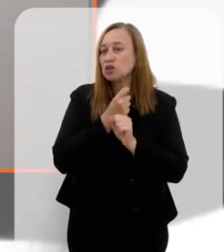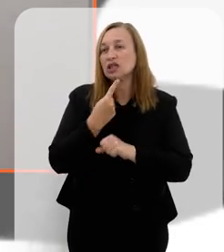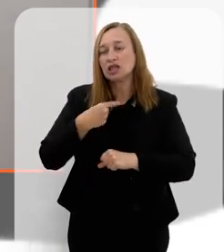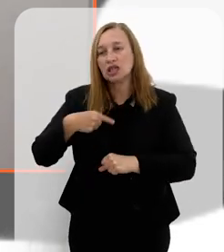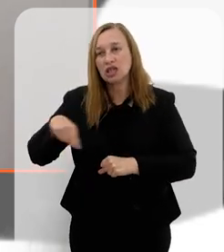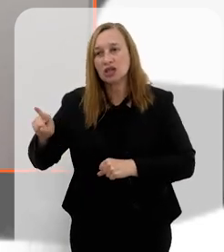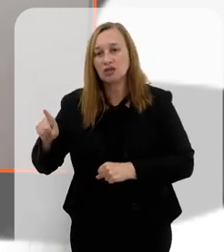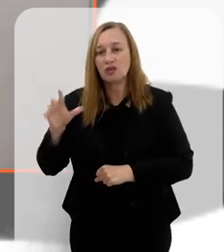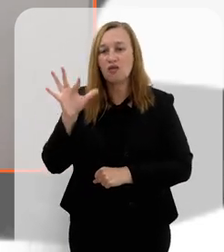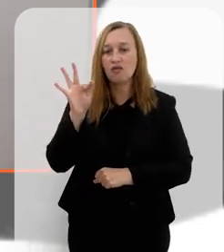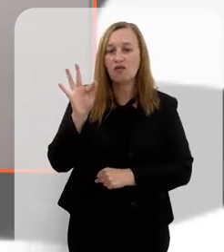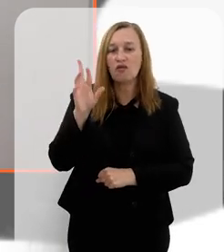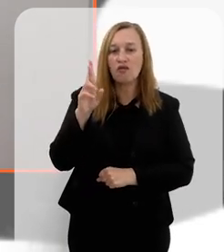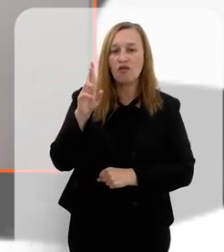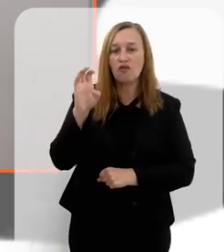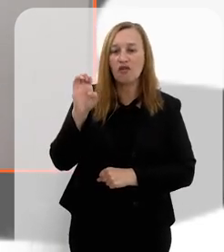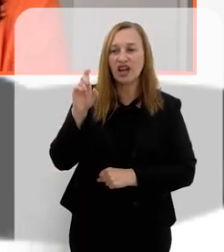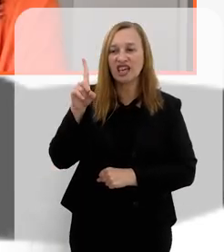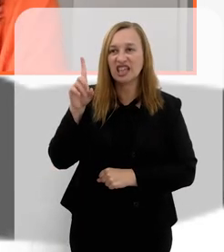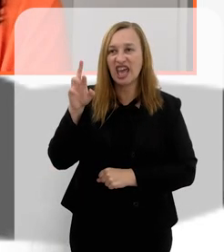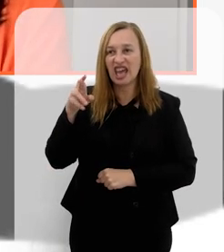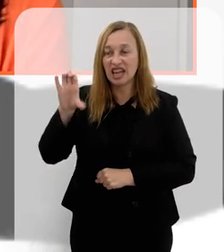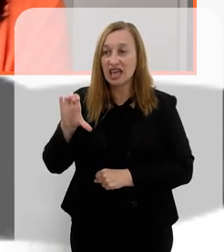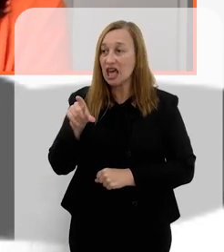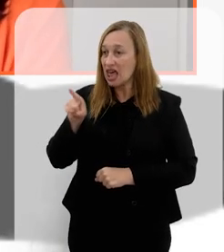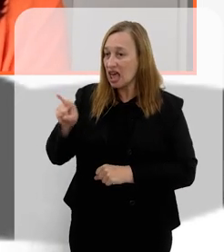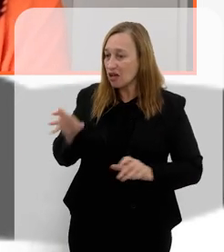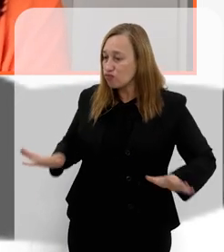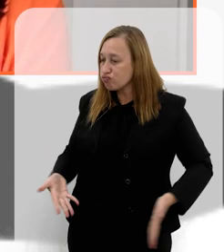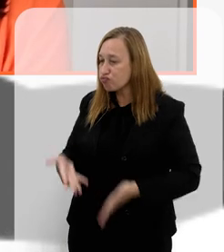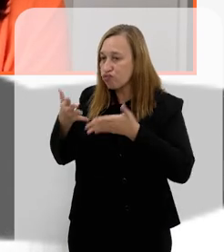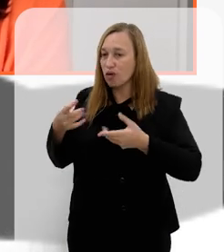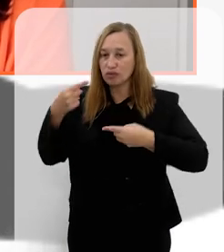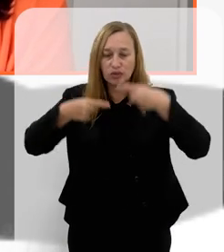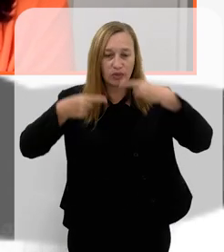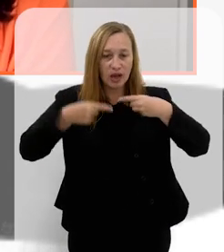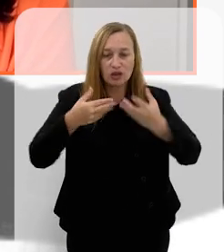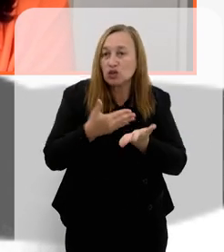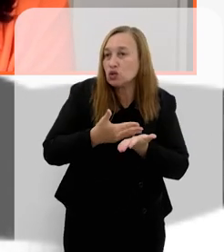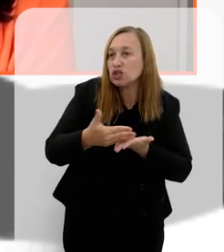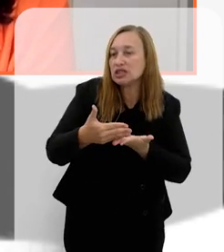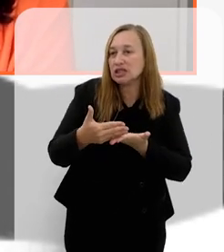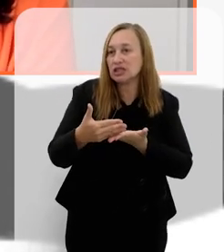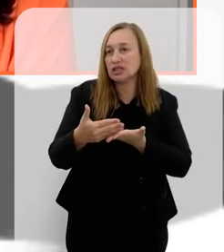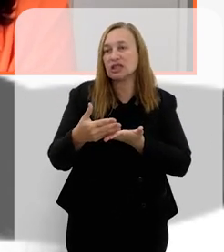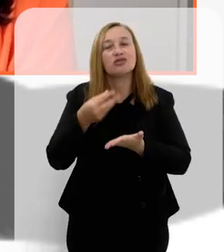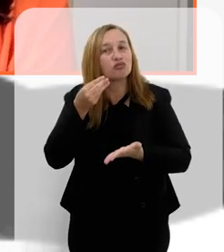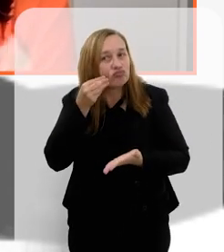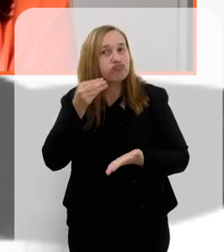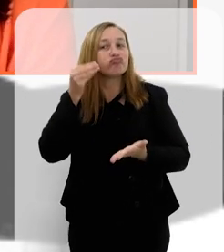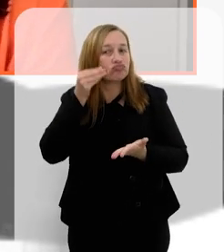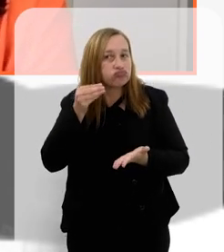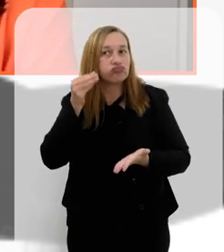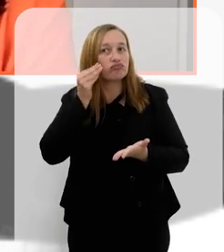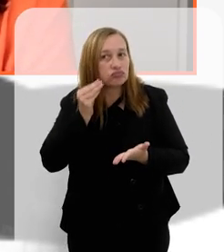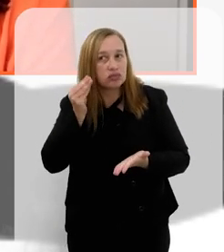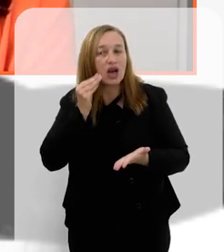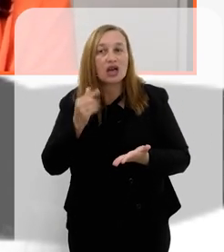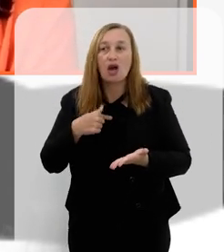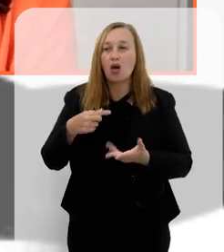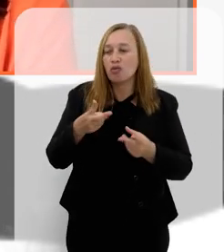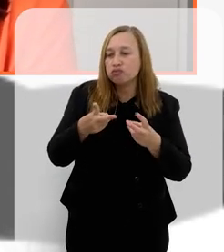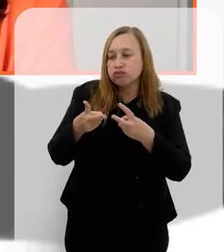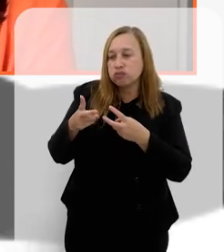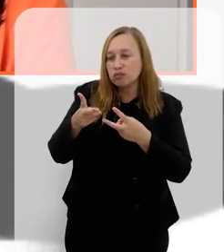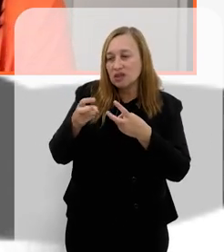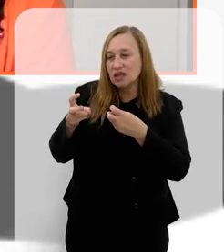2 anos, indo com o Frederique. Ele que animava os debates no início, né? Porque a gente foi testando.